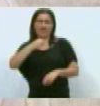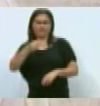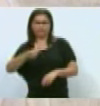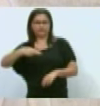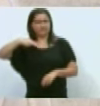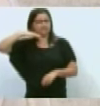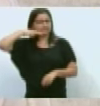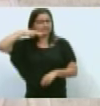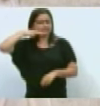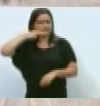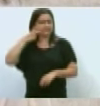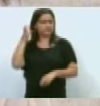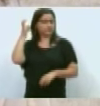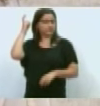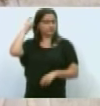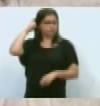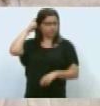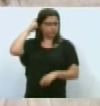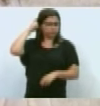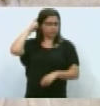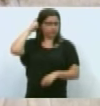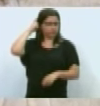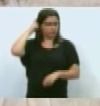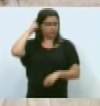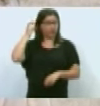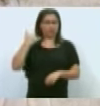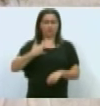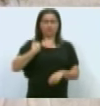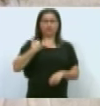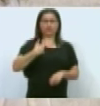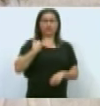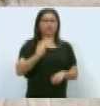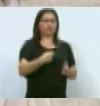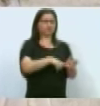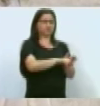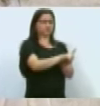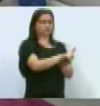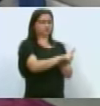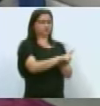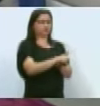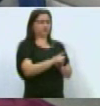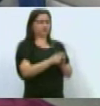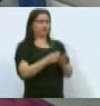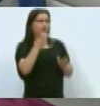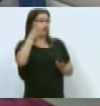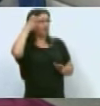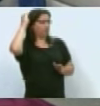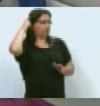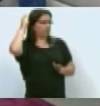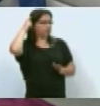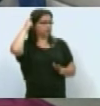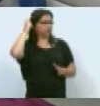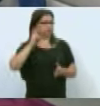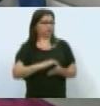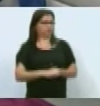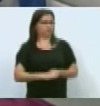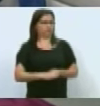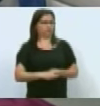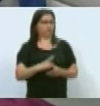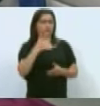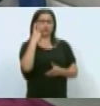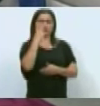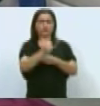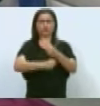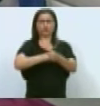coclear. Certo. A Manuela fez quantos anos, Manuela? Quantos anos você fez a cirurgia? Ela não